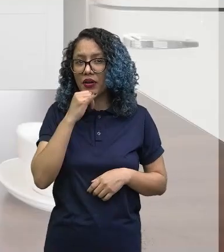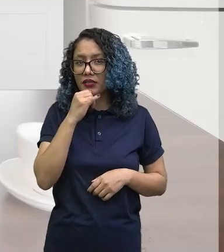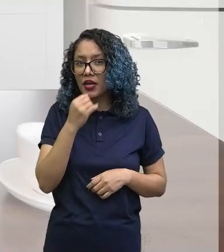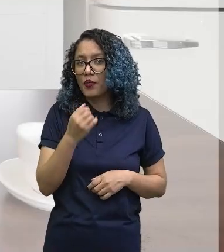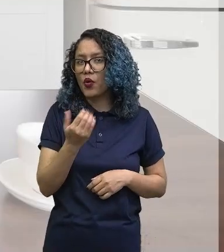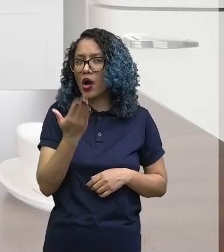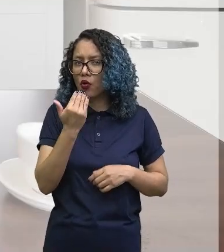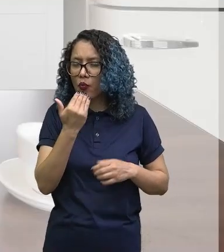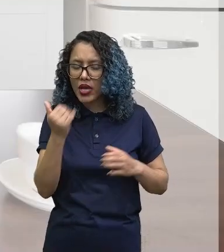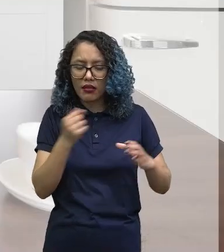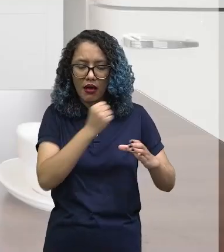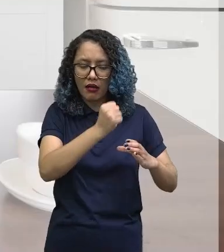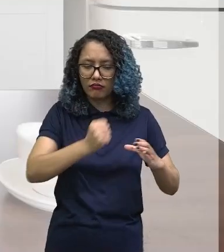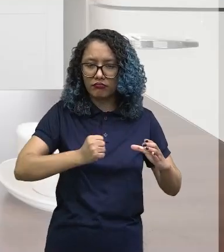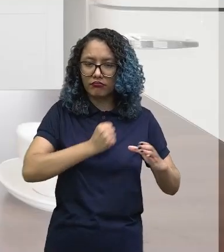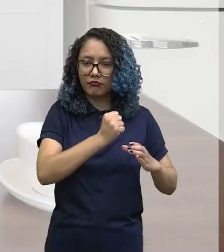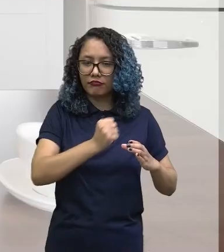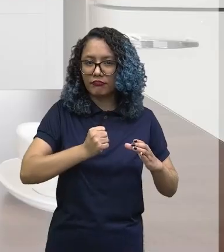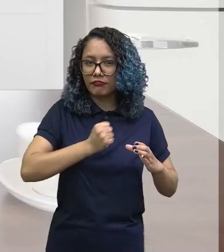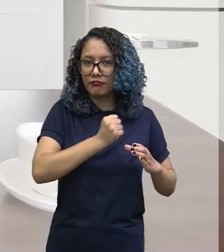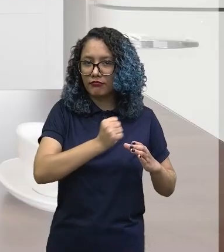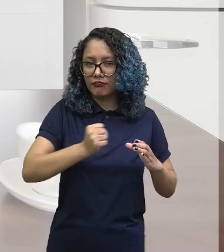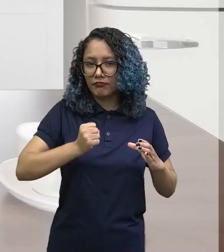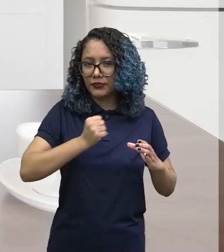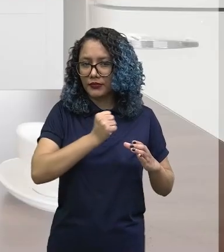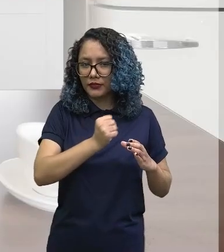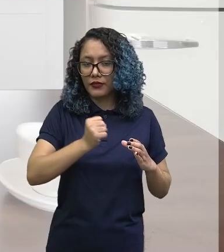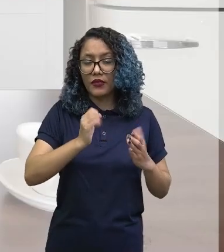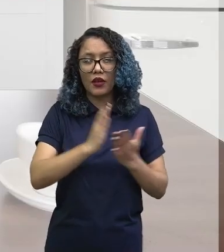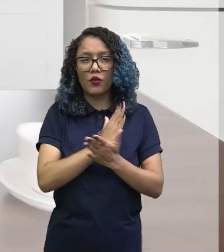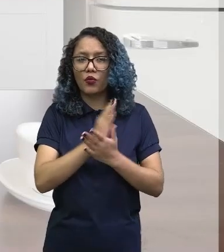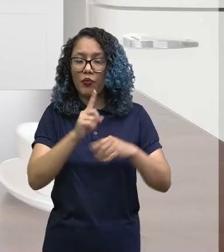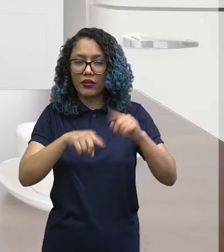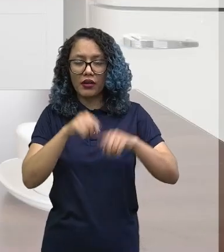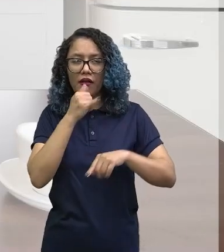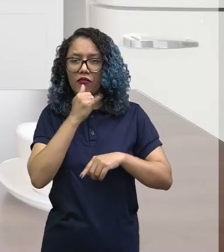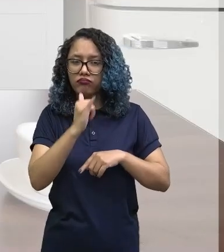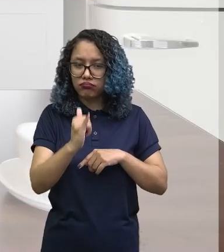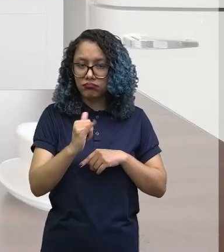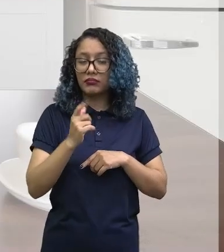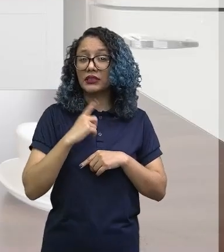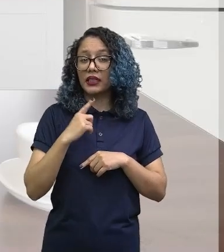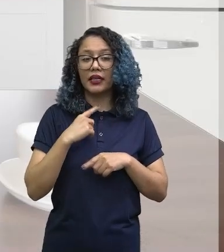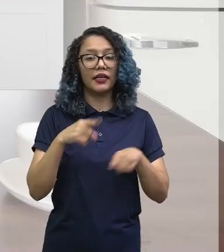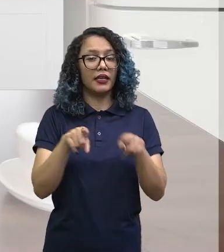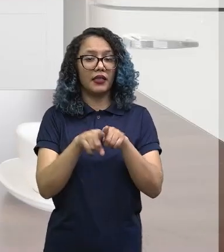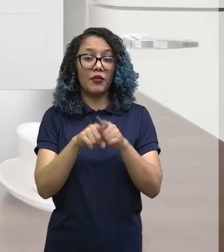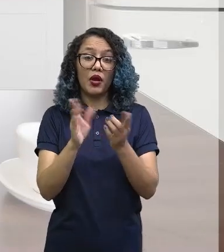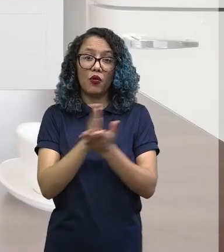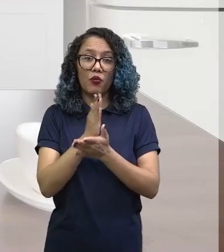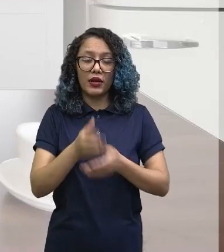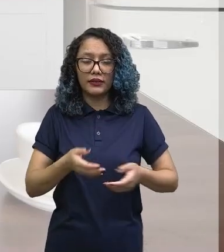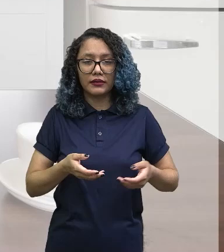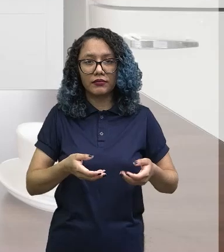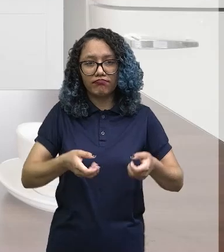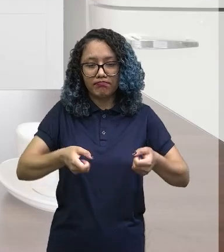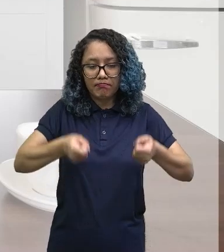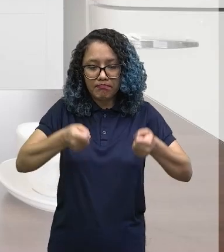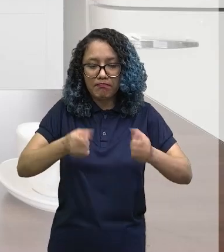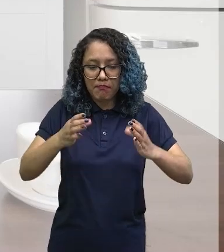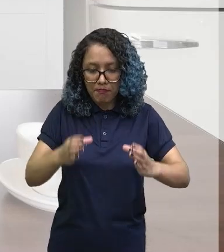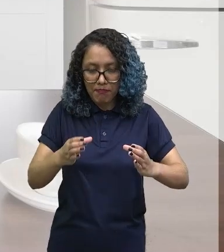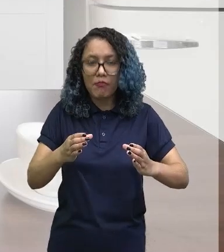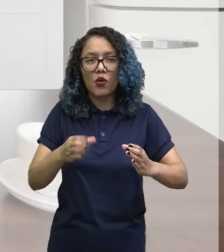comida, temos aí uns eletrodomésticos e também umas panelas que você